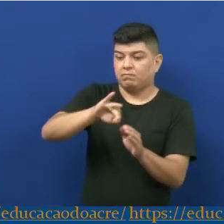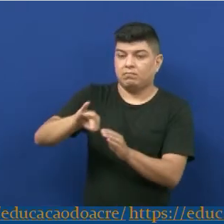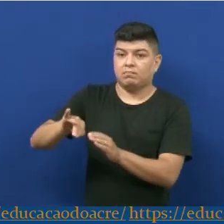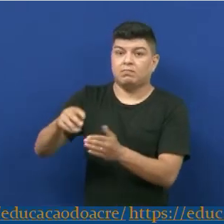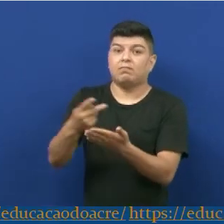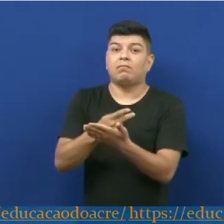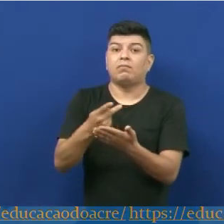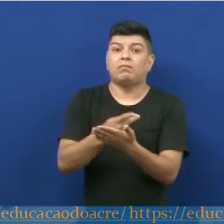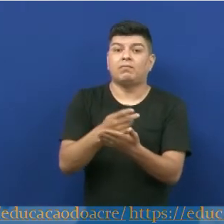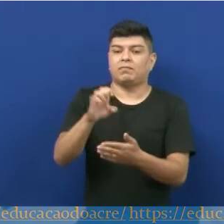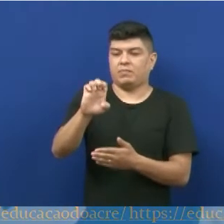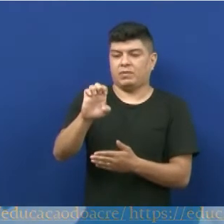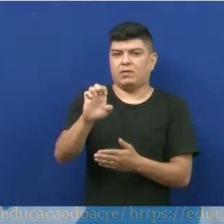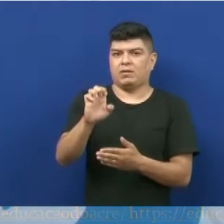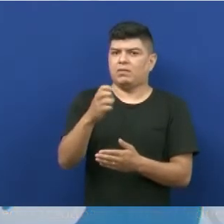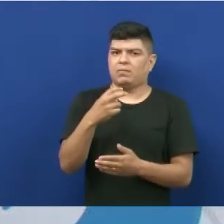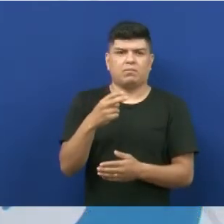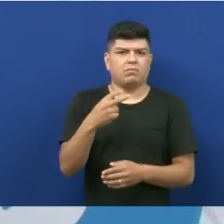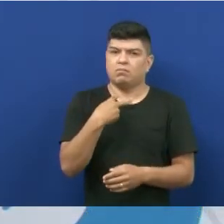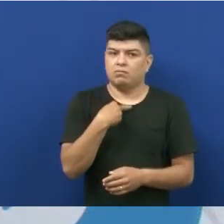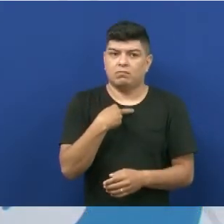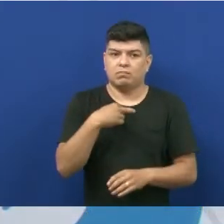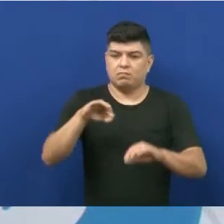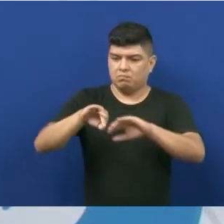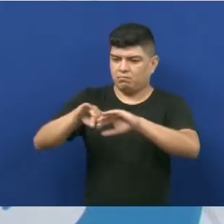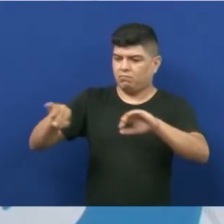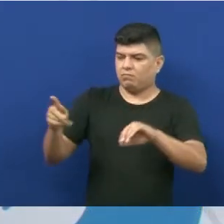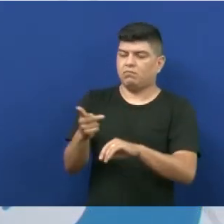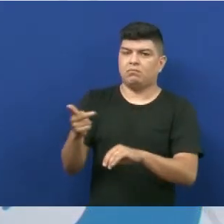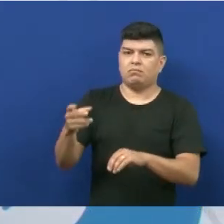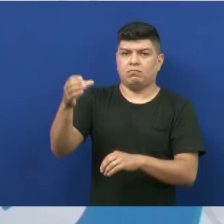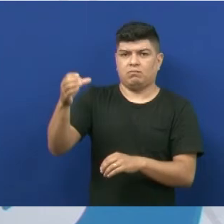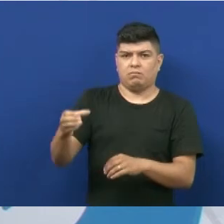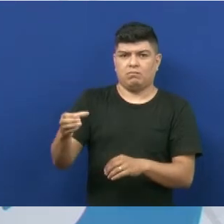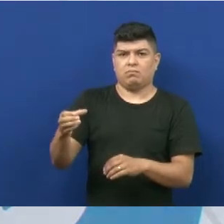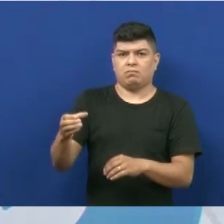que é que diz a letra E? Não é possível separar os 2 copos